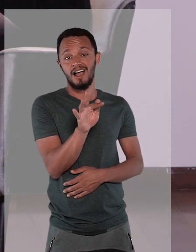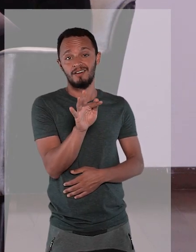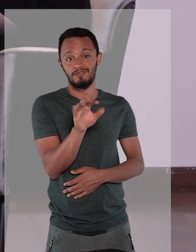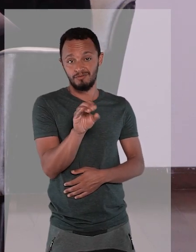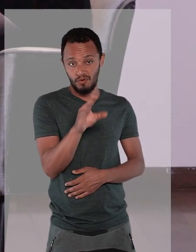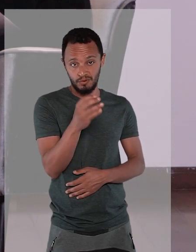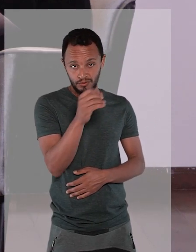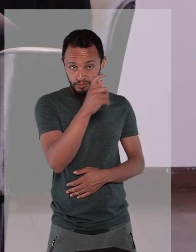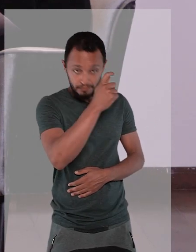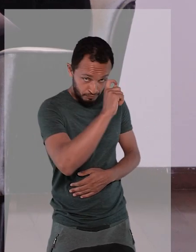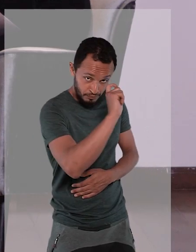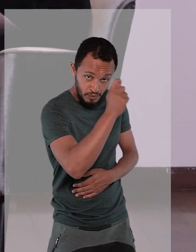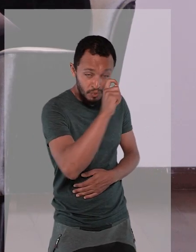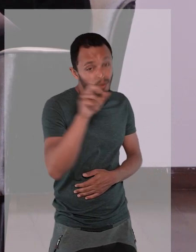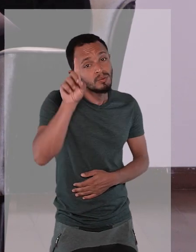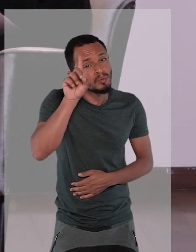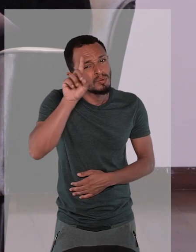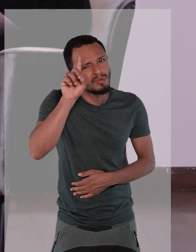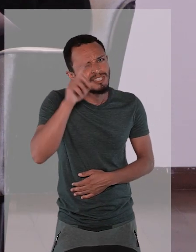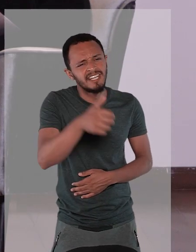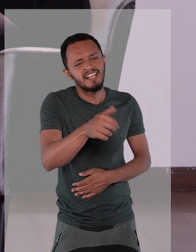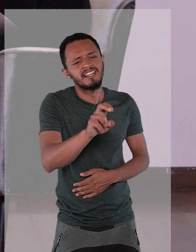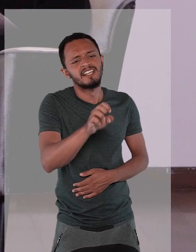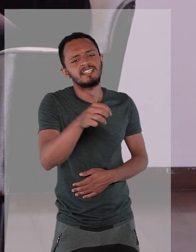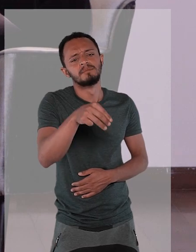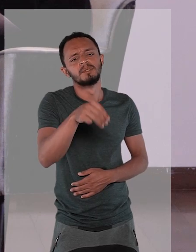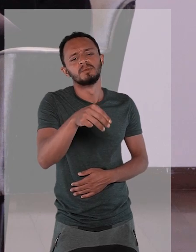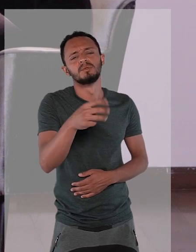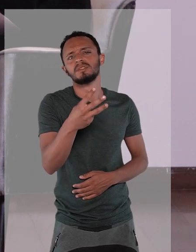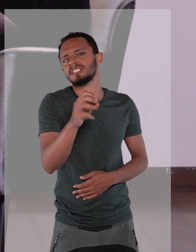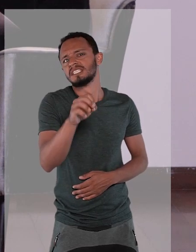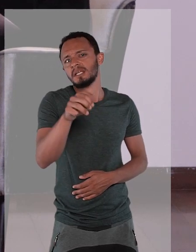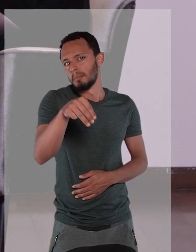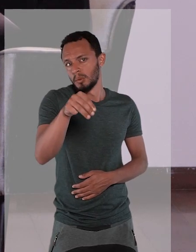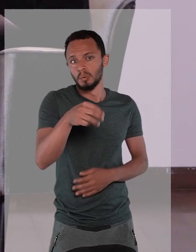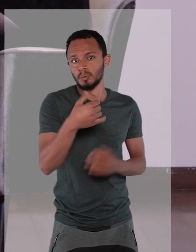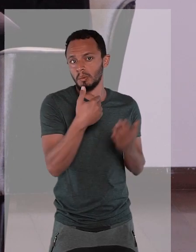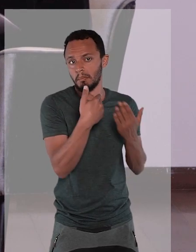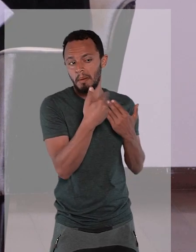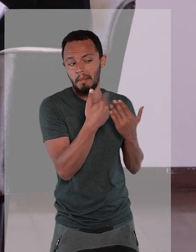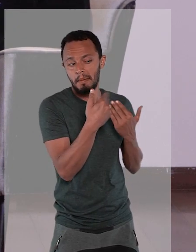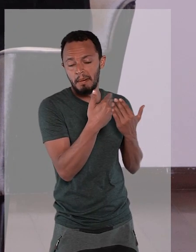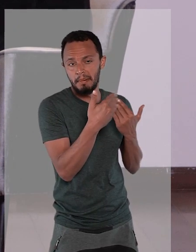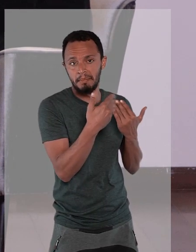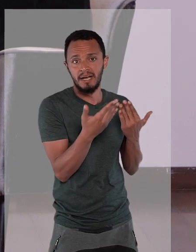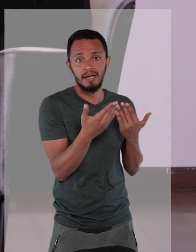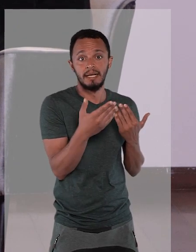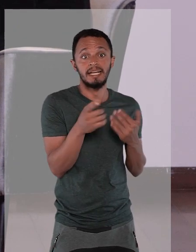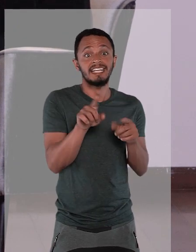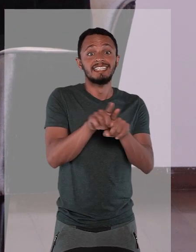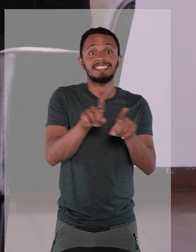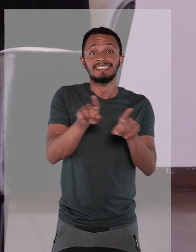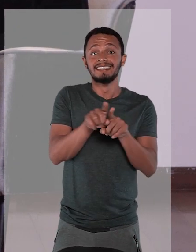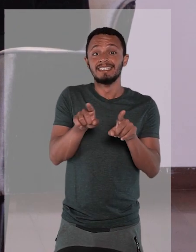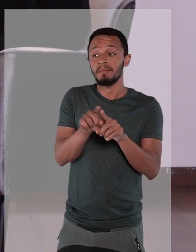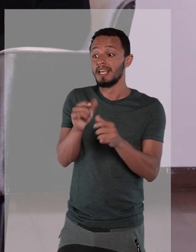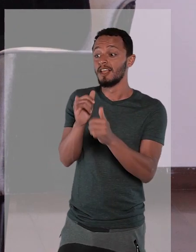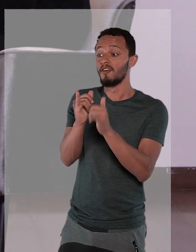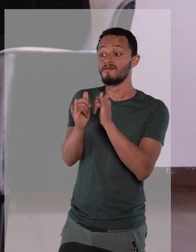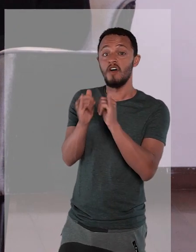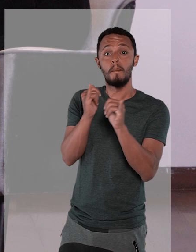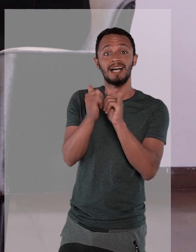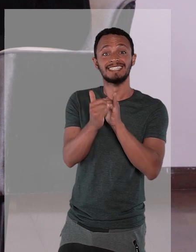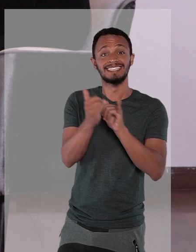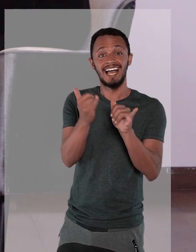de papo, que, como ele disse, eram meia hora, e tentando atualizar as pessoas. E